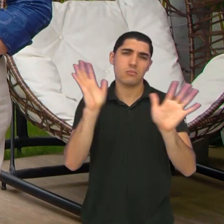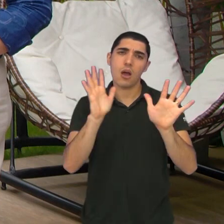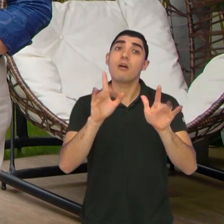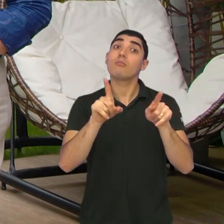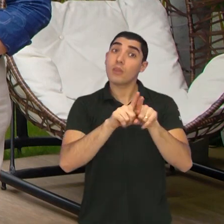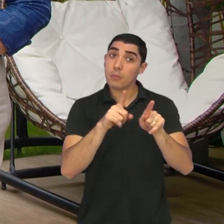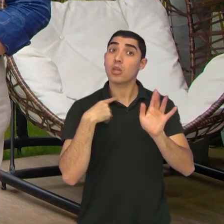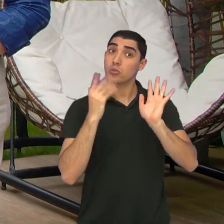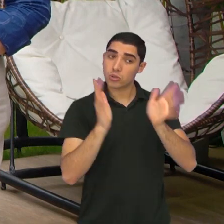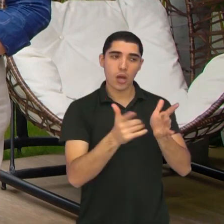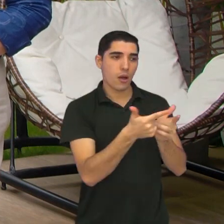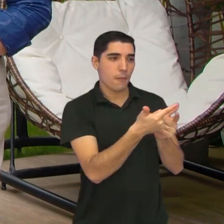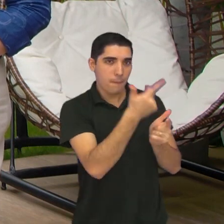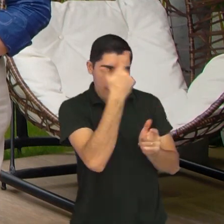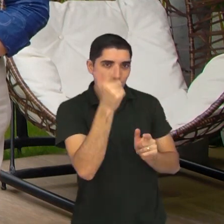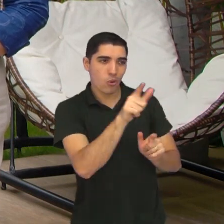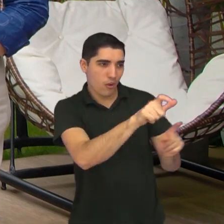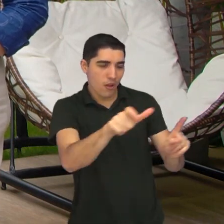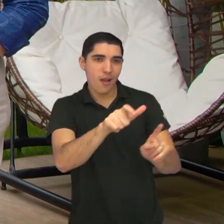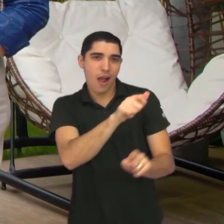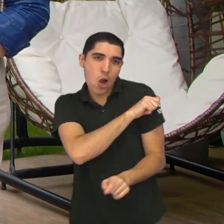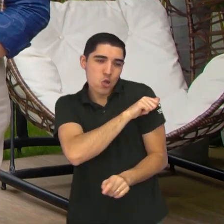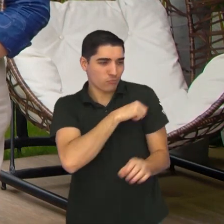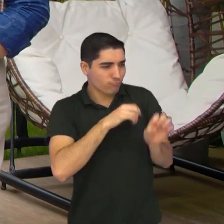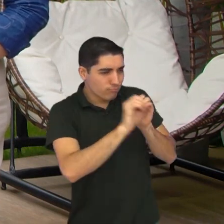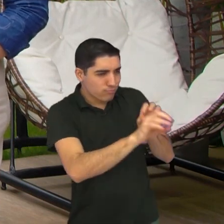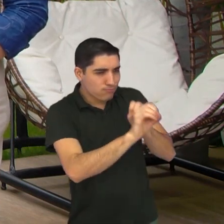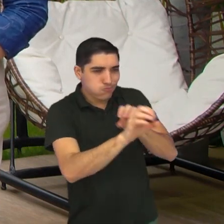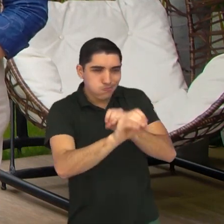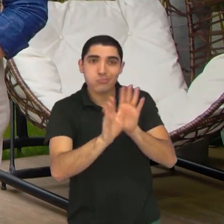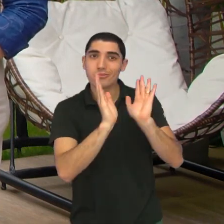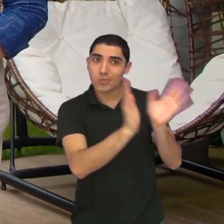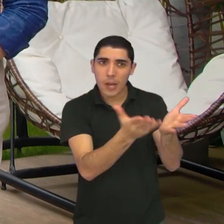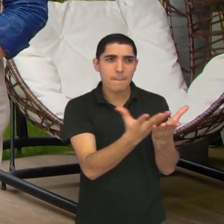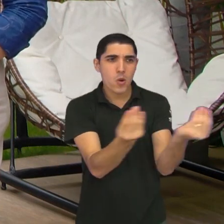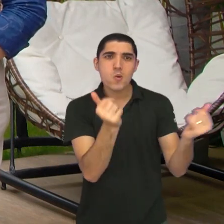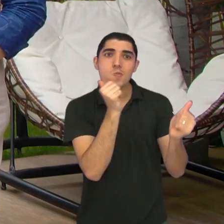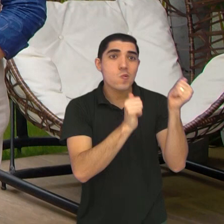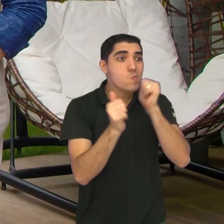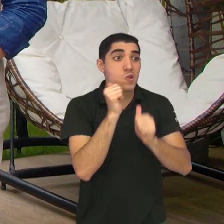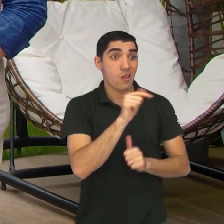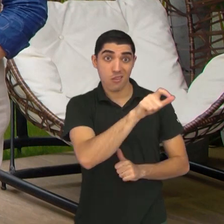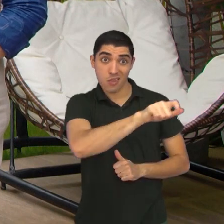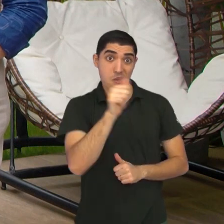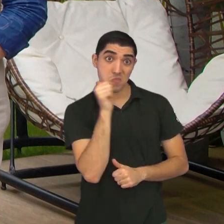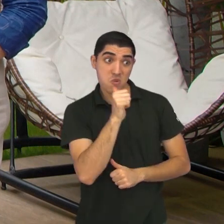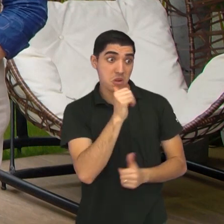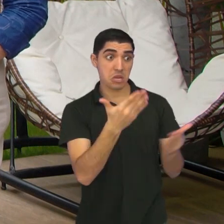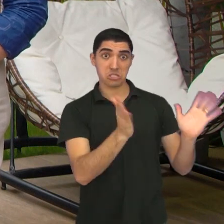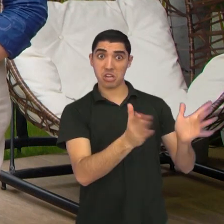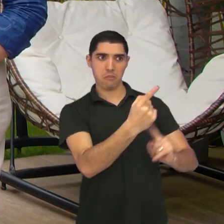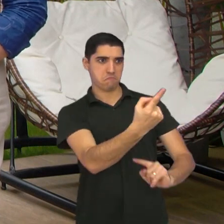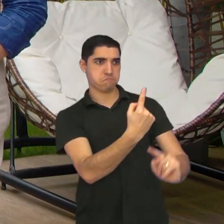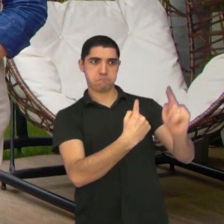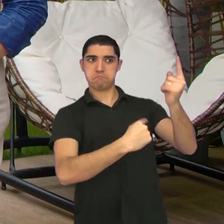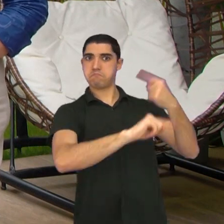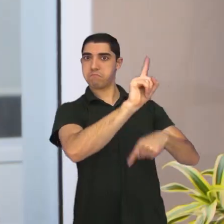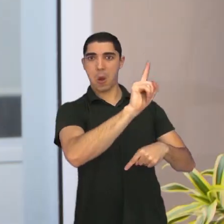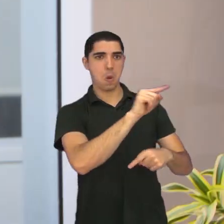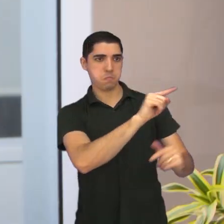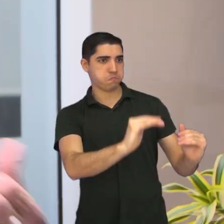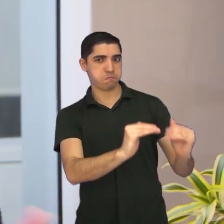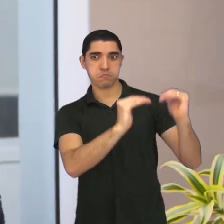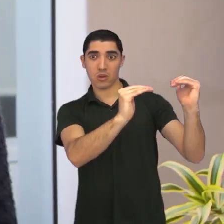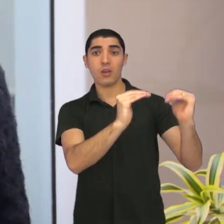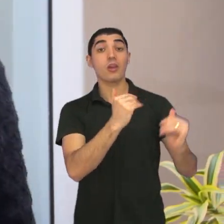eu formei muitas pessoas, muitas bailarinas, muitas mulheres e que hoje são mulheres de sucesso e que é